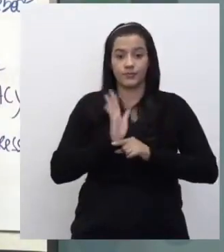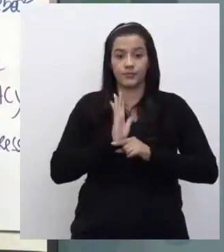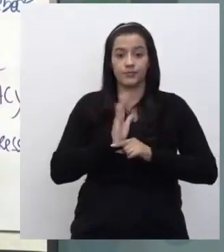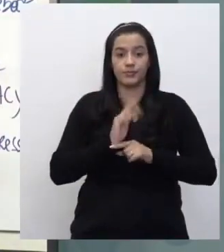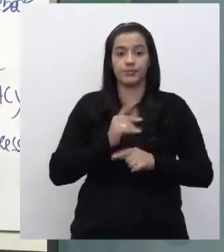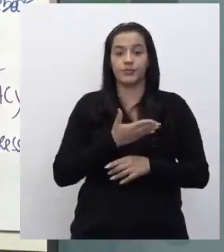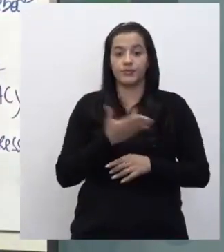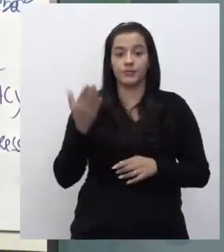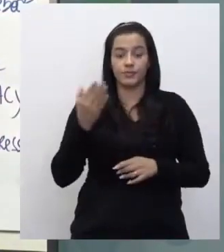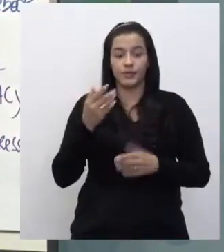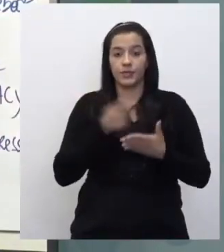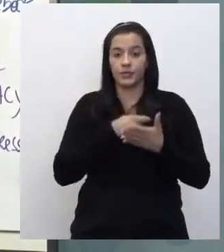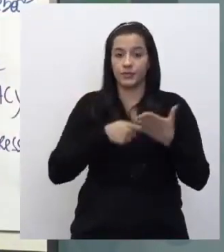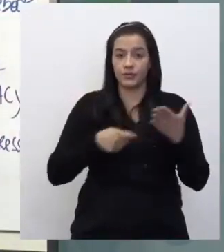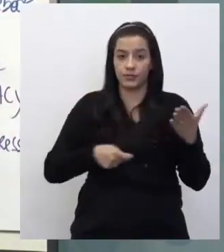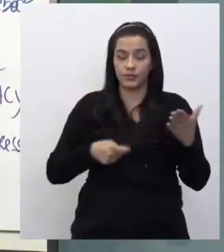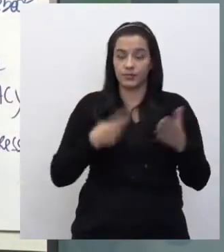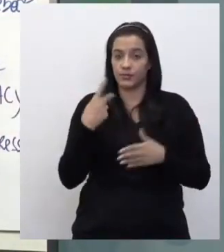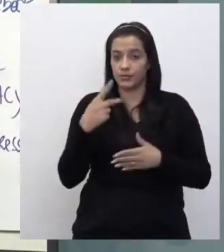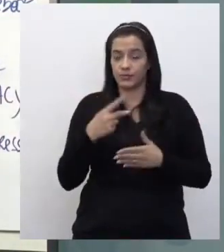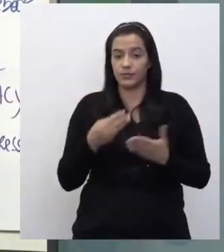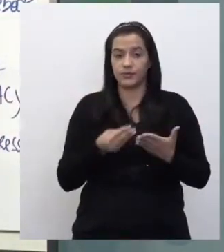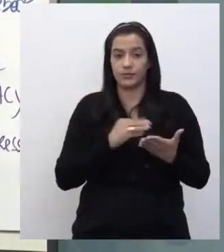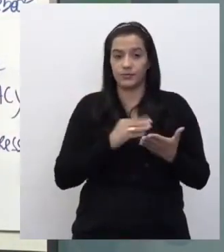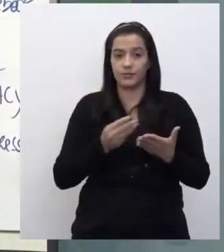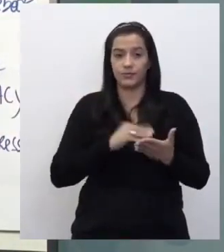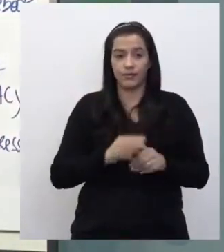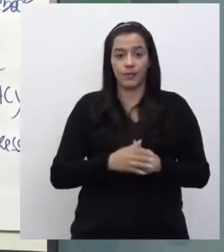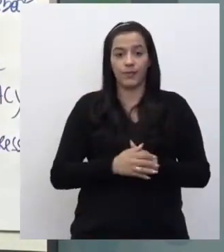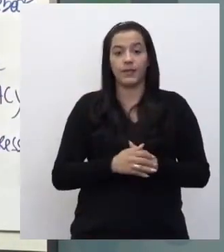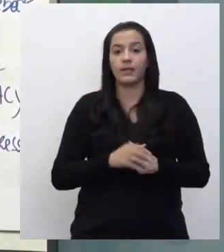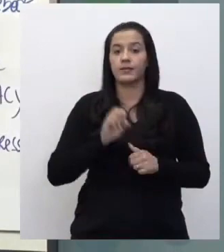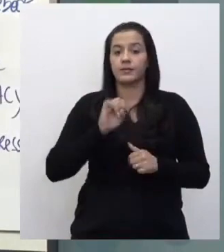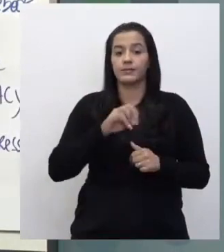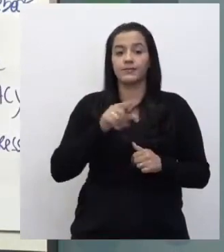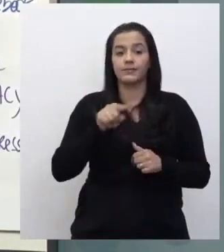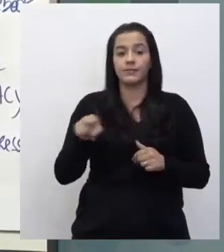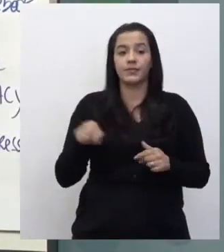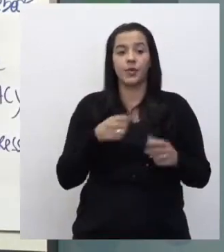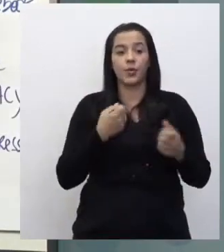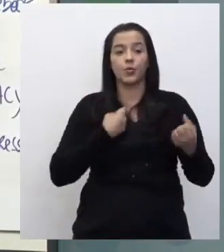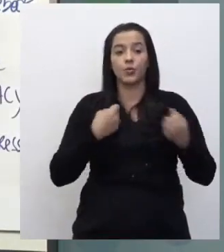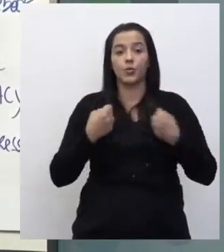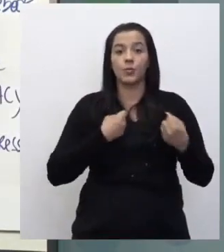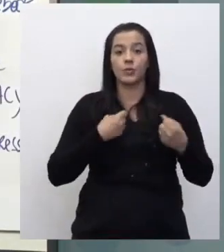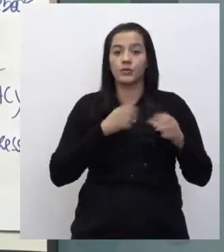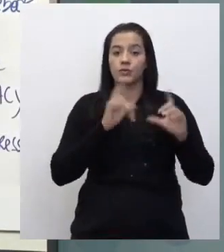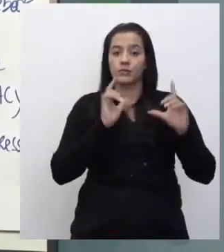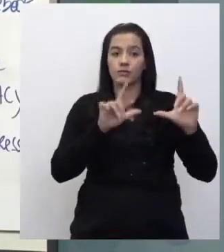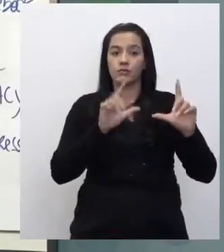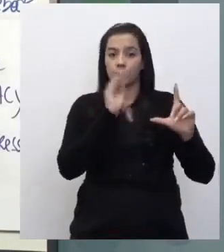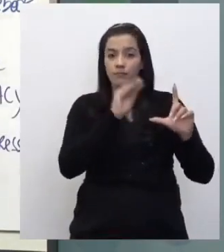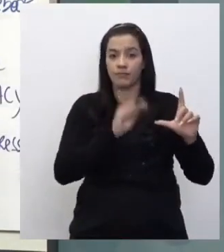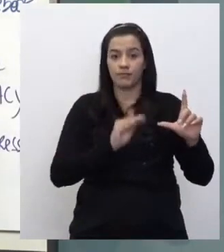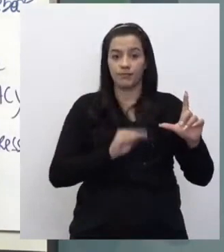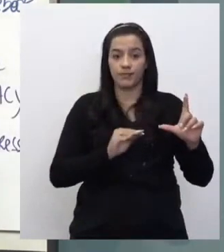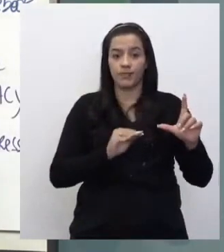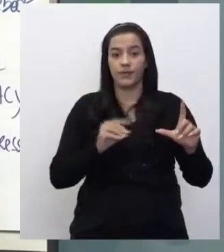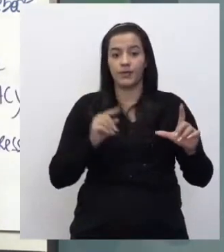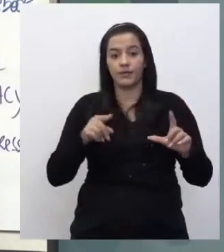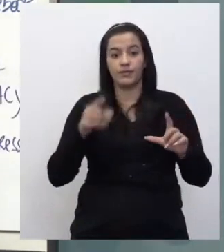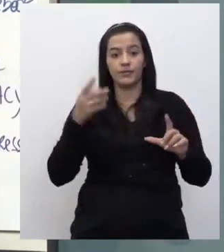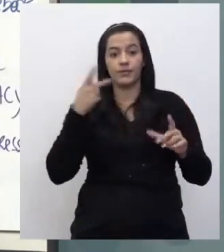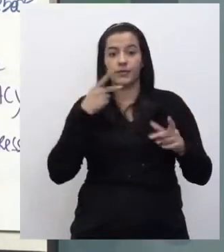vão tomar notas aí nos seus cadernos, tá? Tomem nota nos cadernos sobre os números que vão aparecendo aí. Você não vai ter